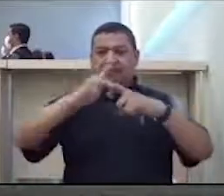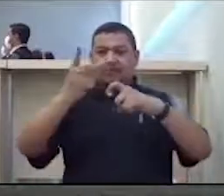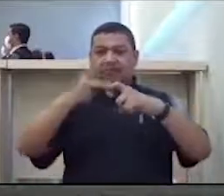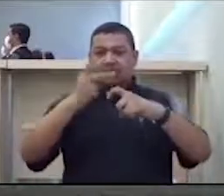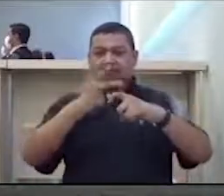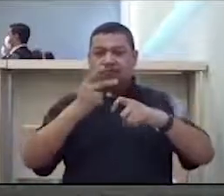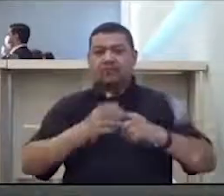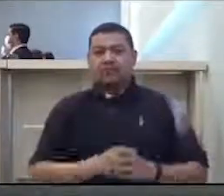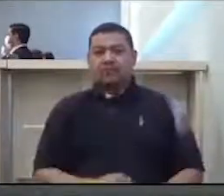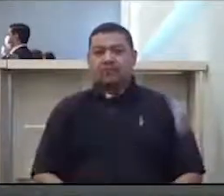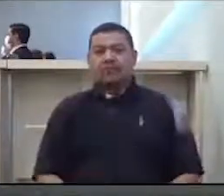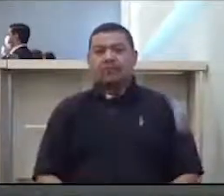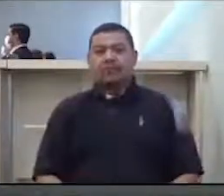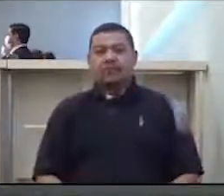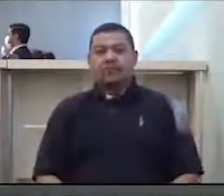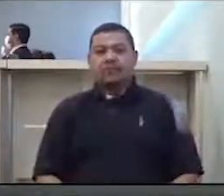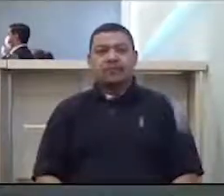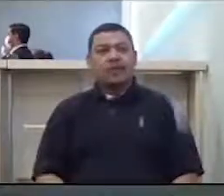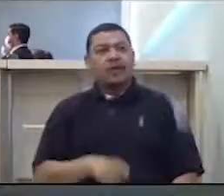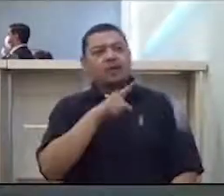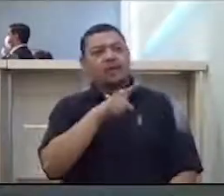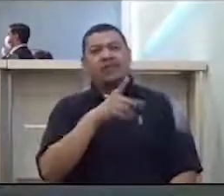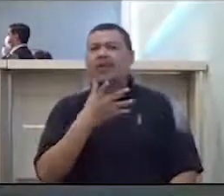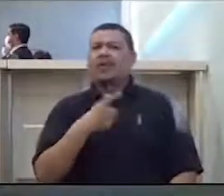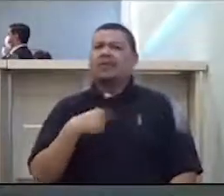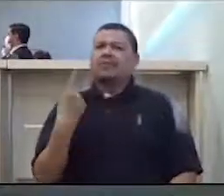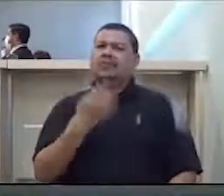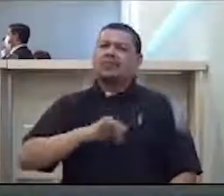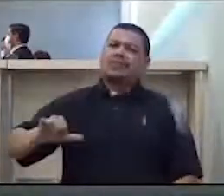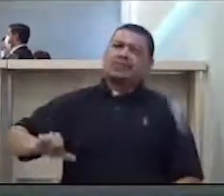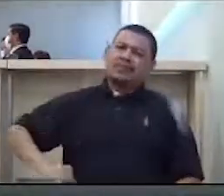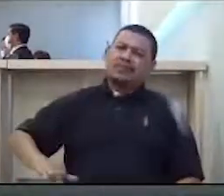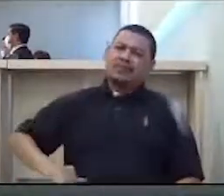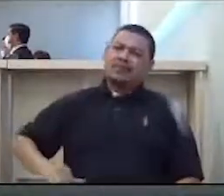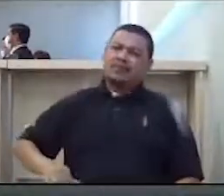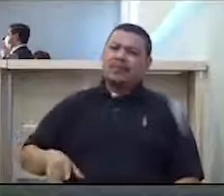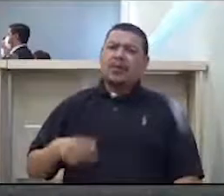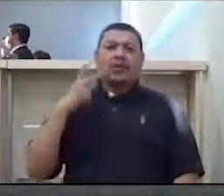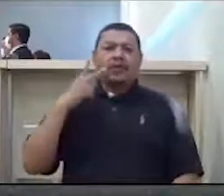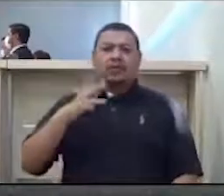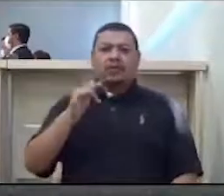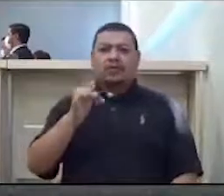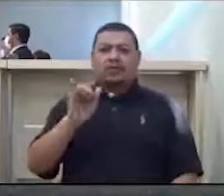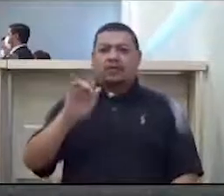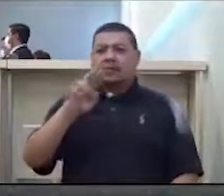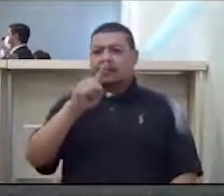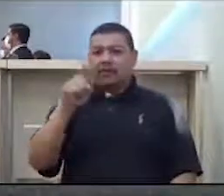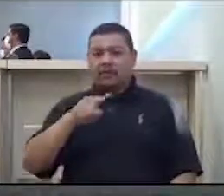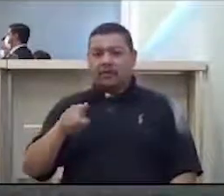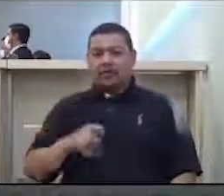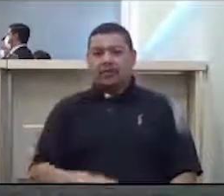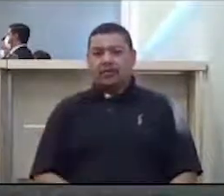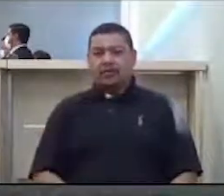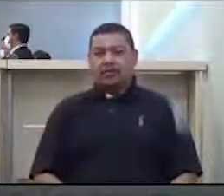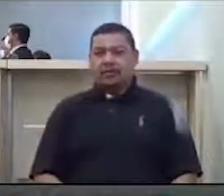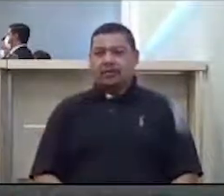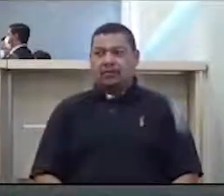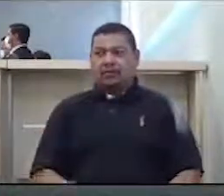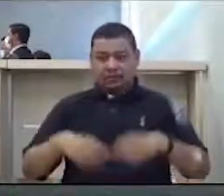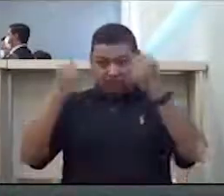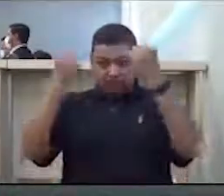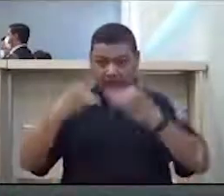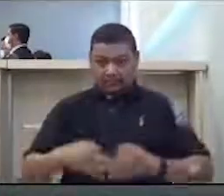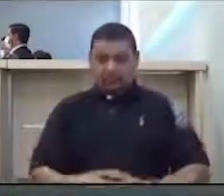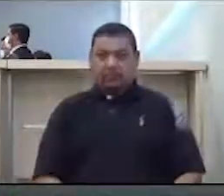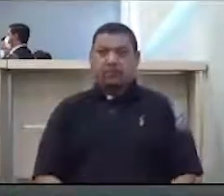Até quando vamos sofrer com isso? Fritz falou aqui, eu não estava, eu pensei que não ia vir, devido ter passado